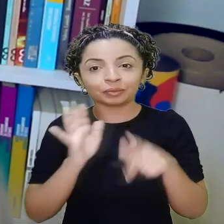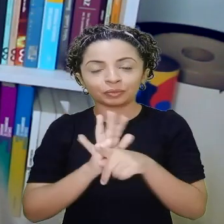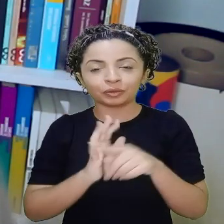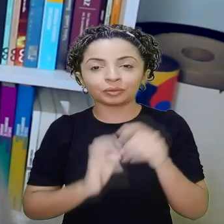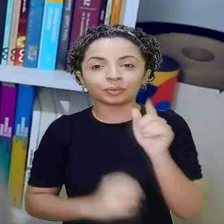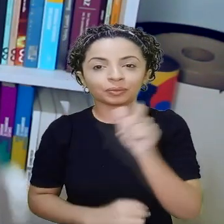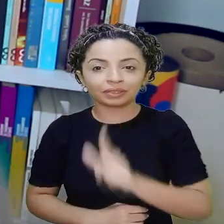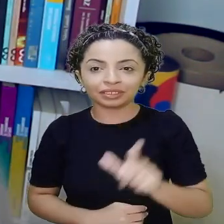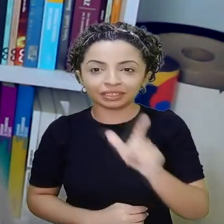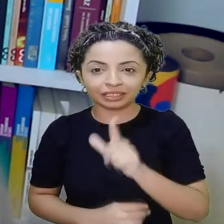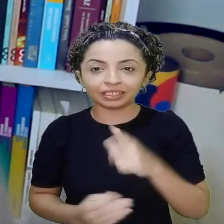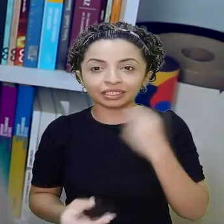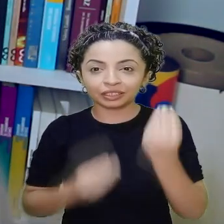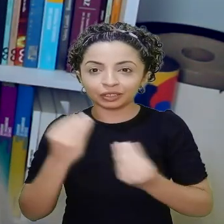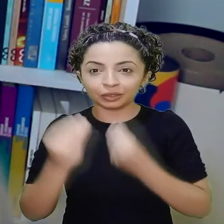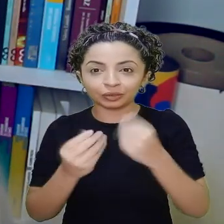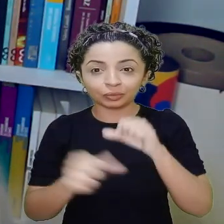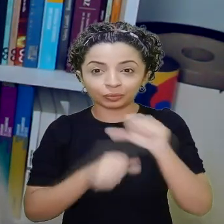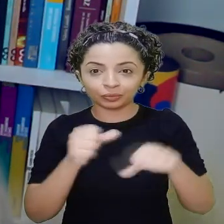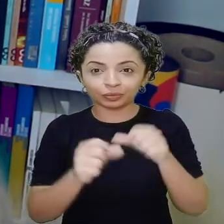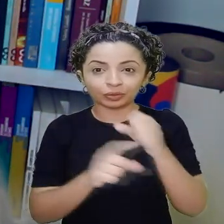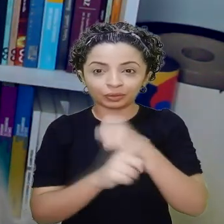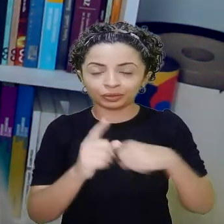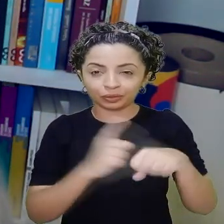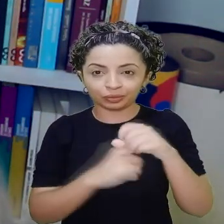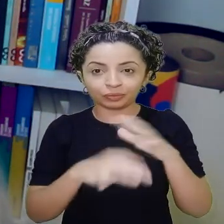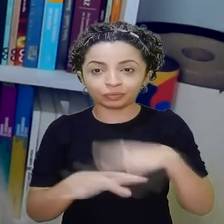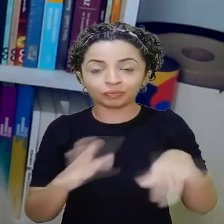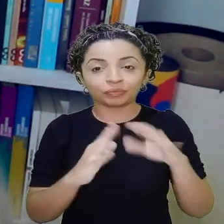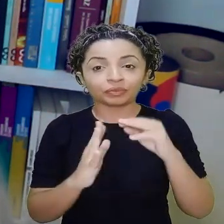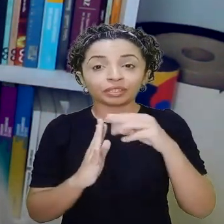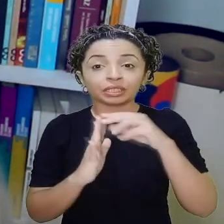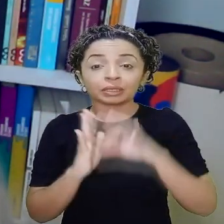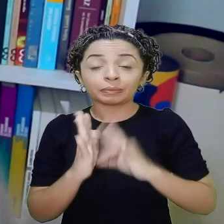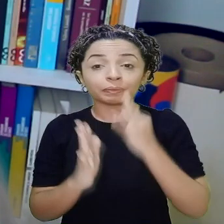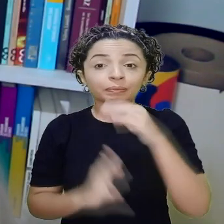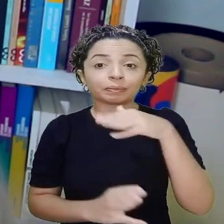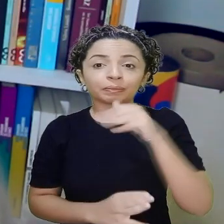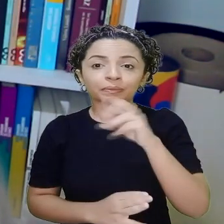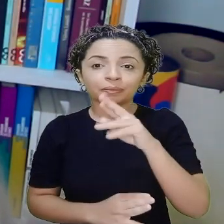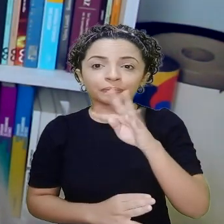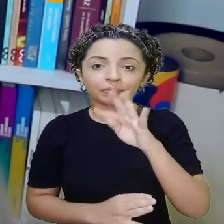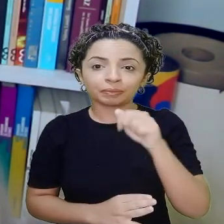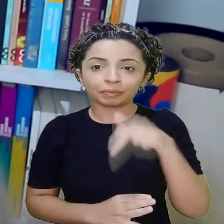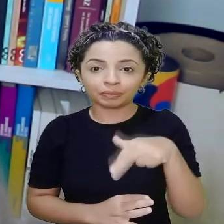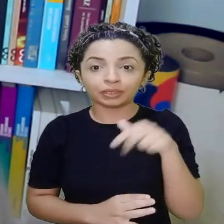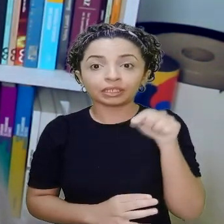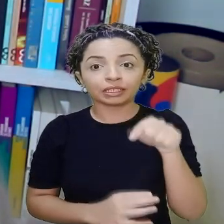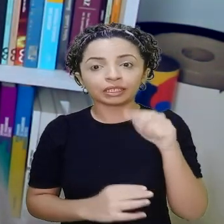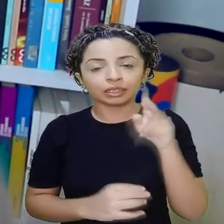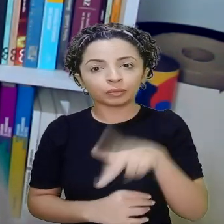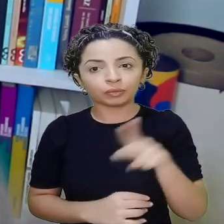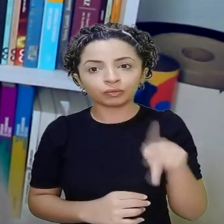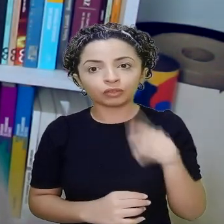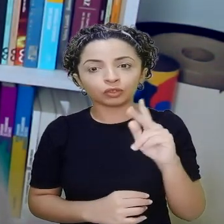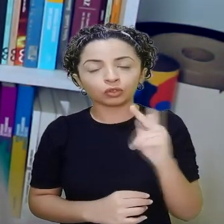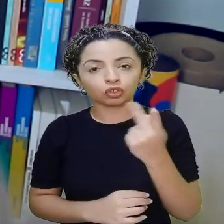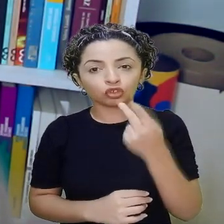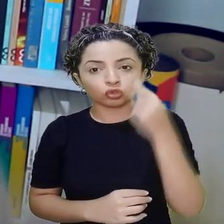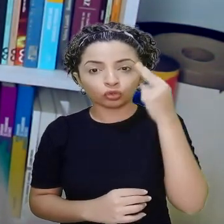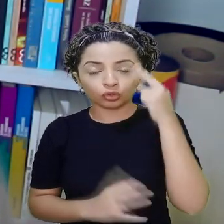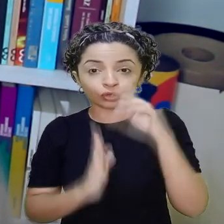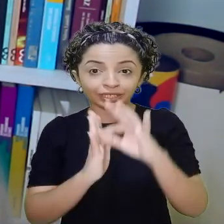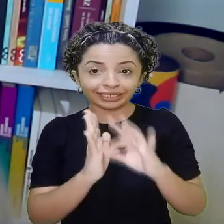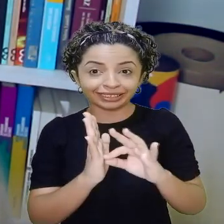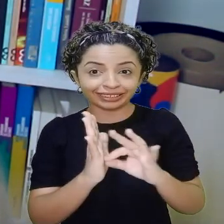literatura transformou a civilização, do Martin Buchner, que ele é um professor de história da escrita,